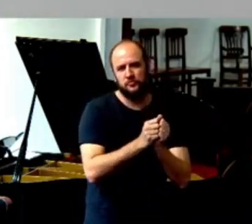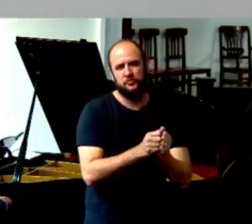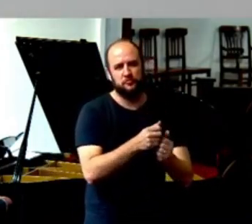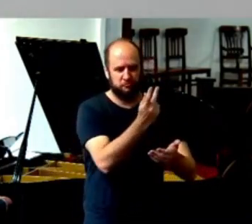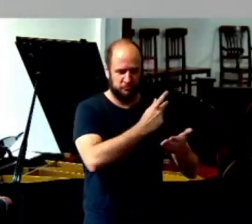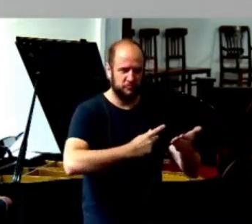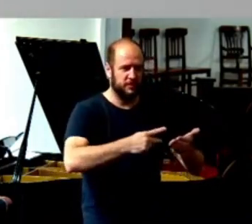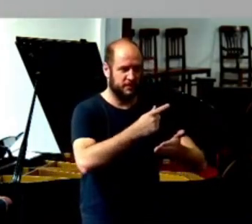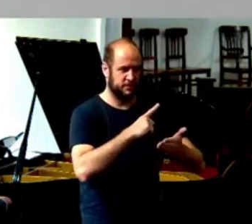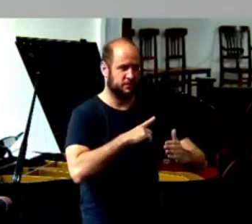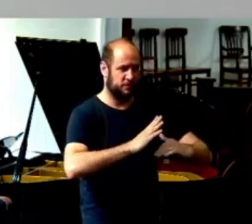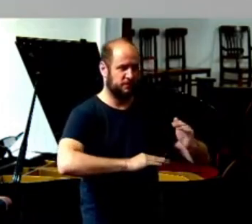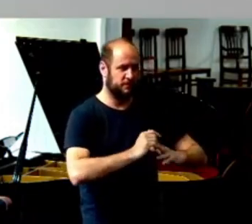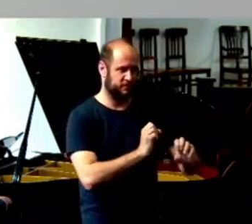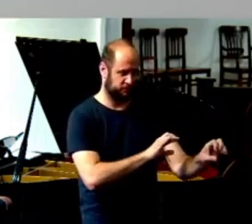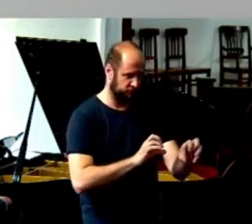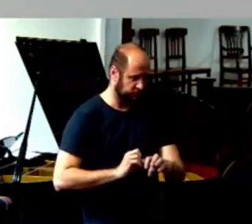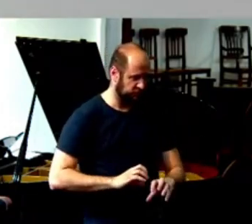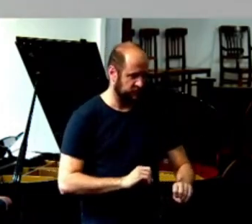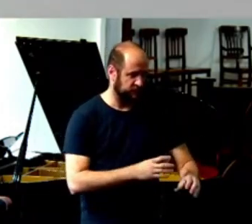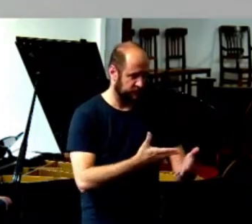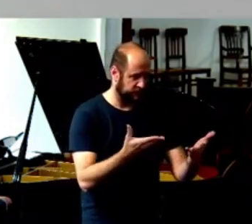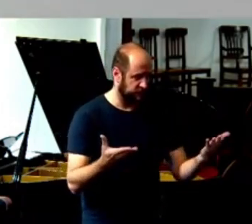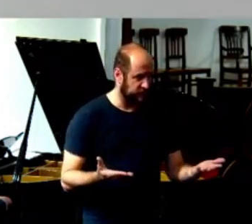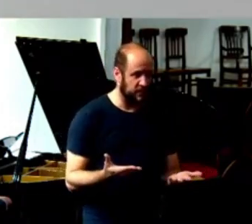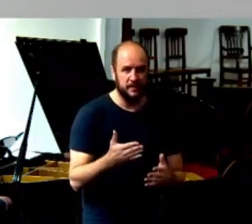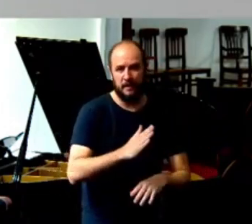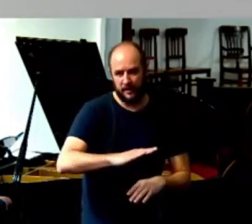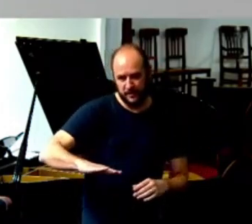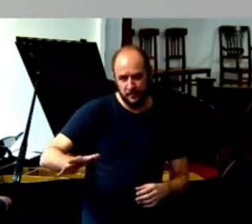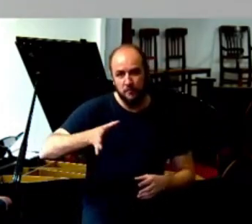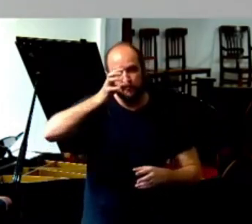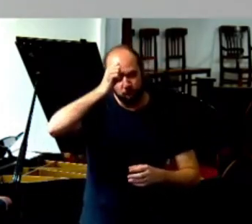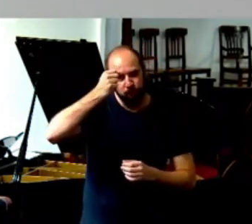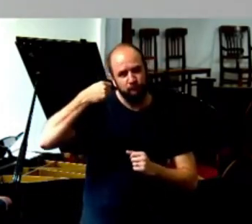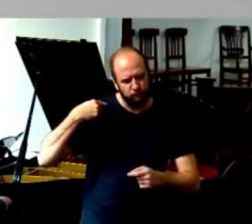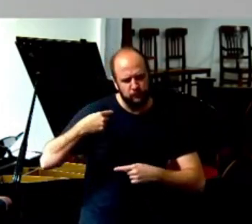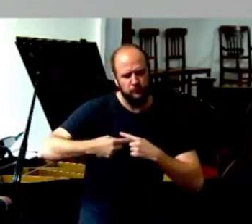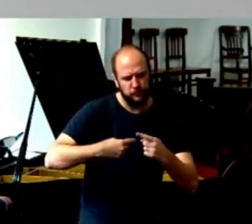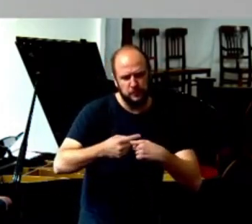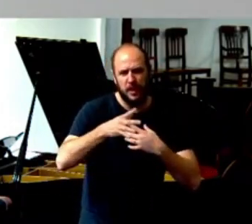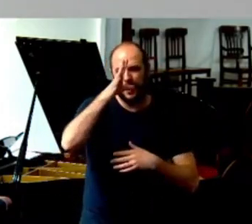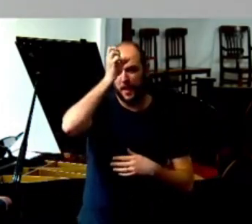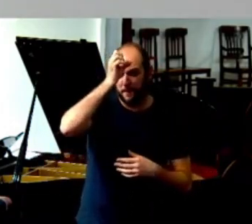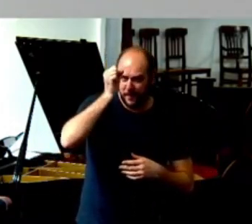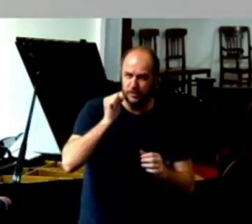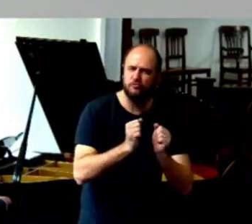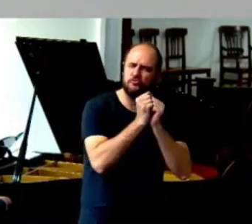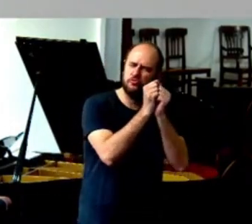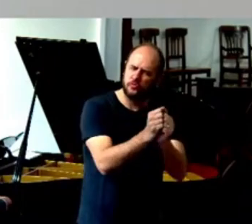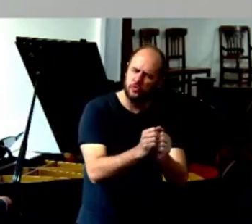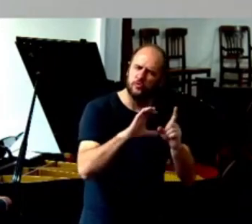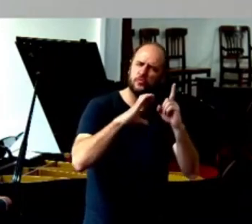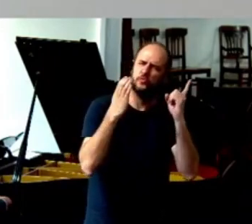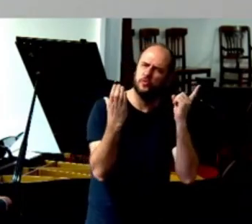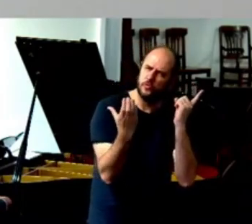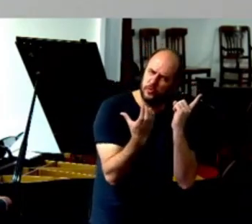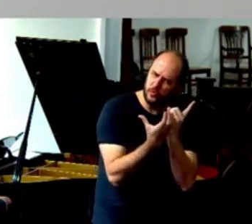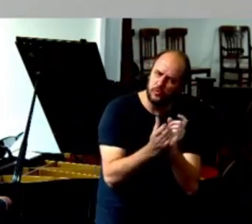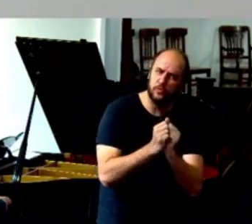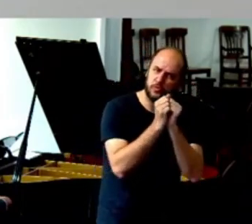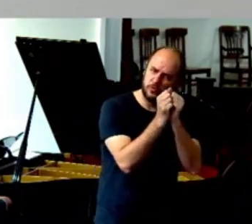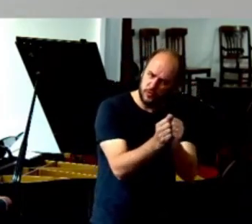um desenho. E dessa forma elas vão aprendendo a estar cultuando a